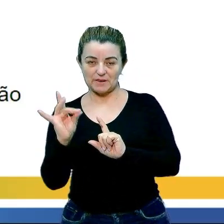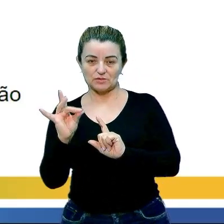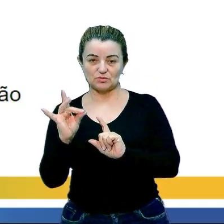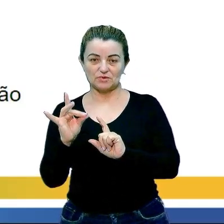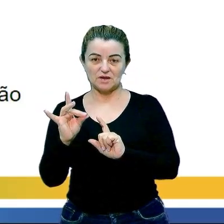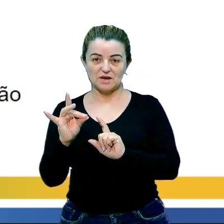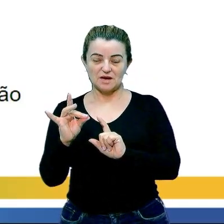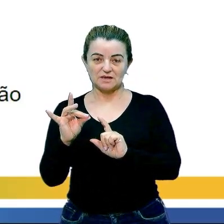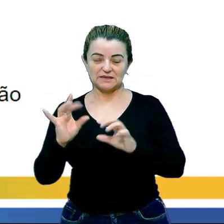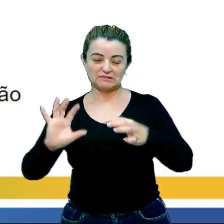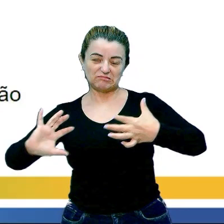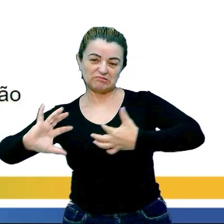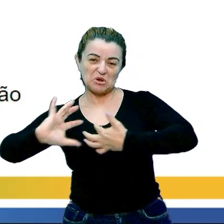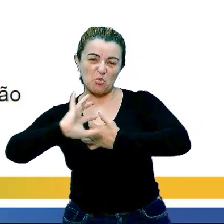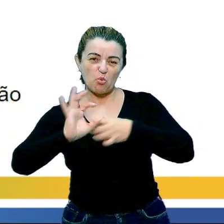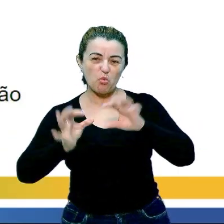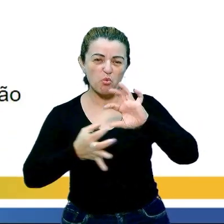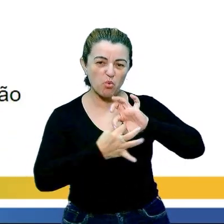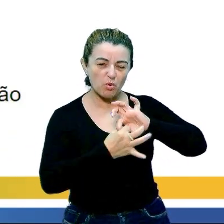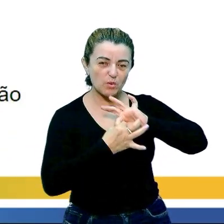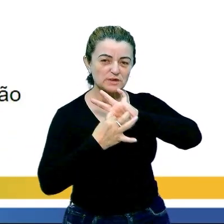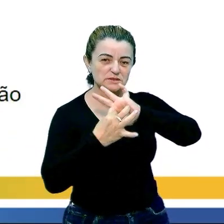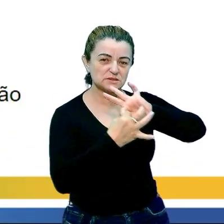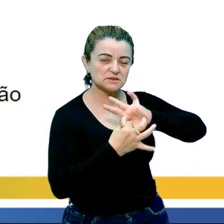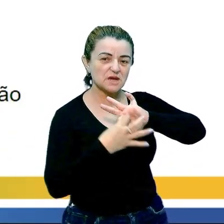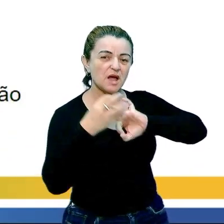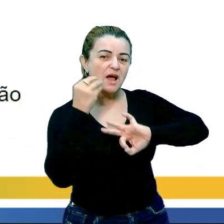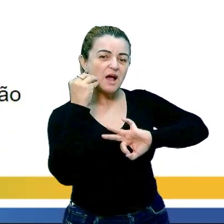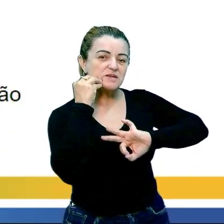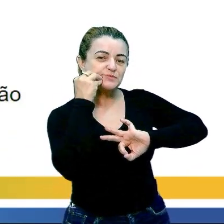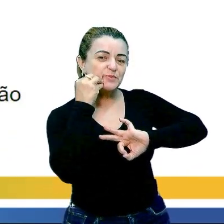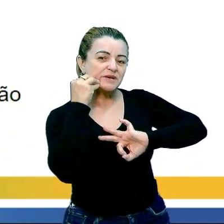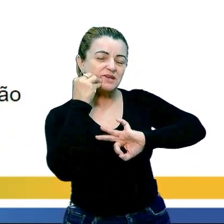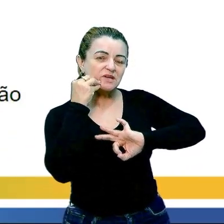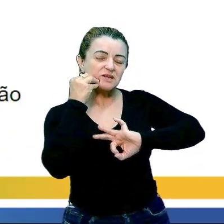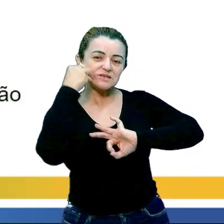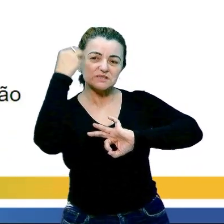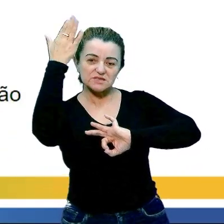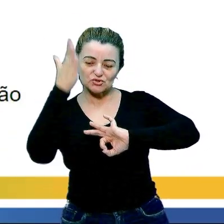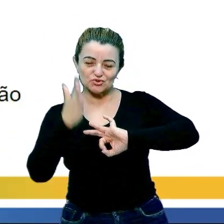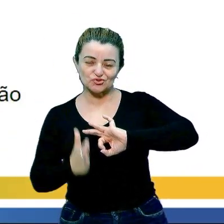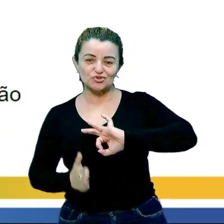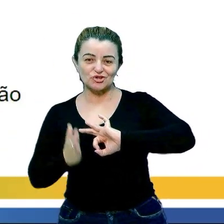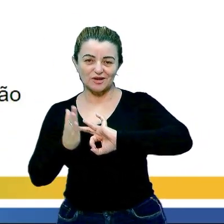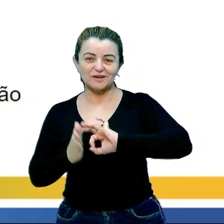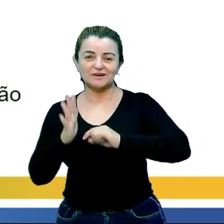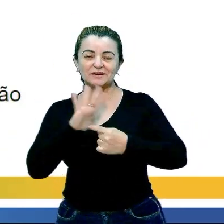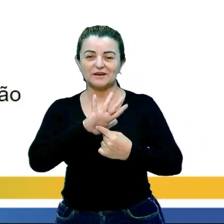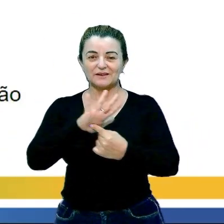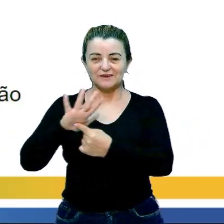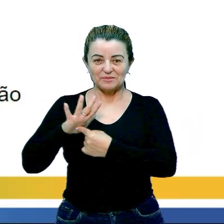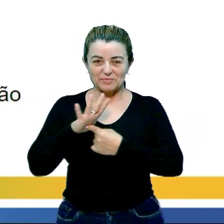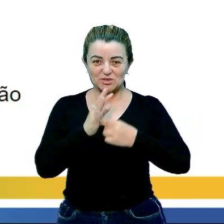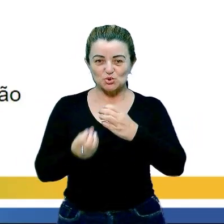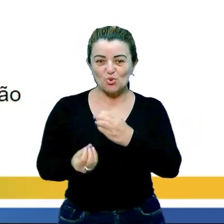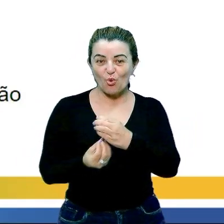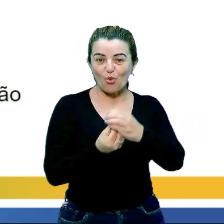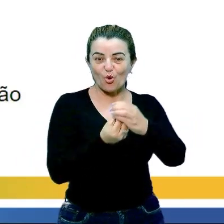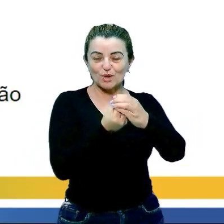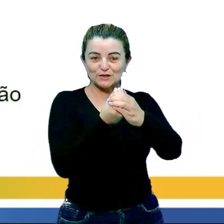é tão entrelaçado à trama das experiências diárias que chega a aparentar